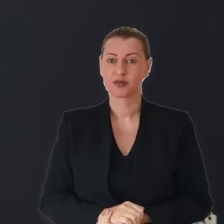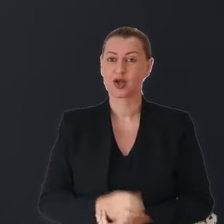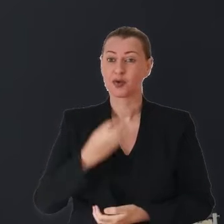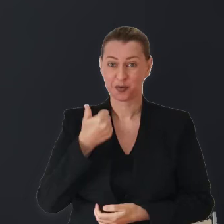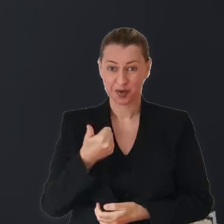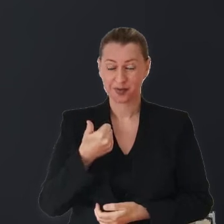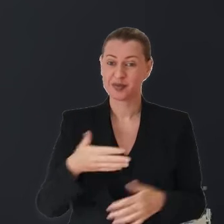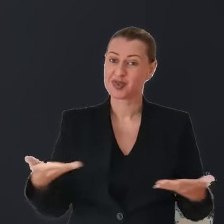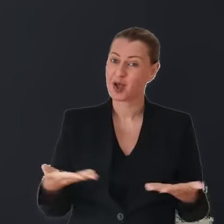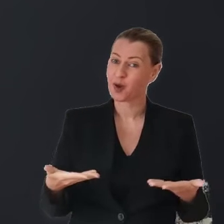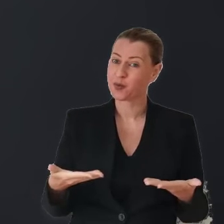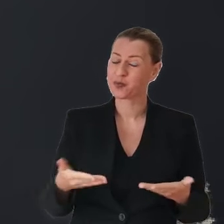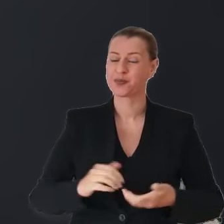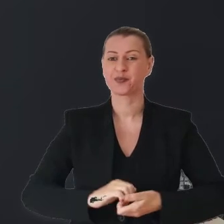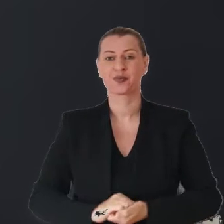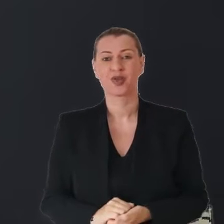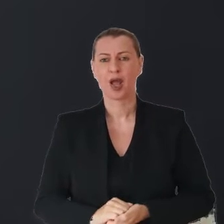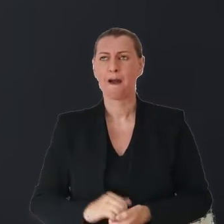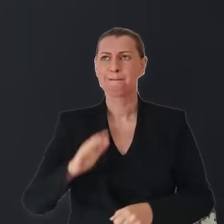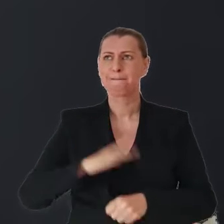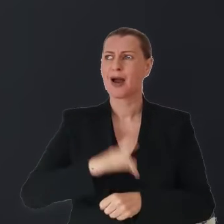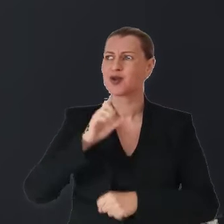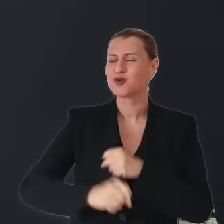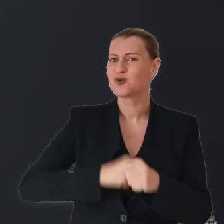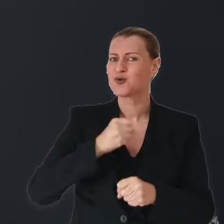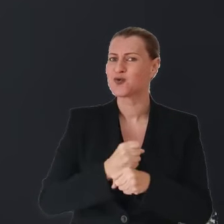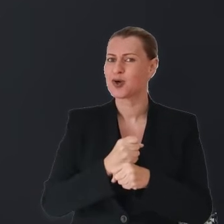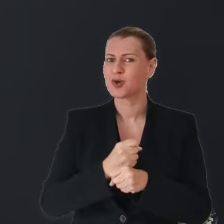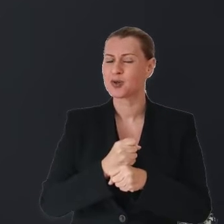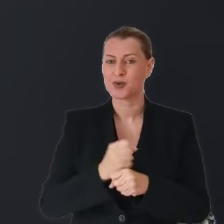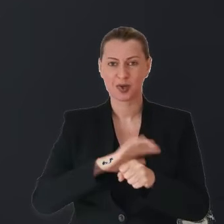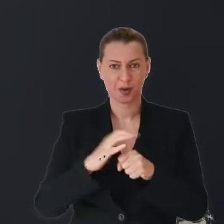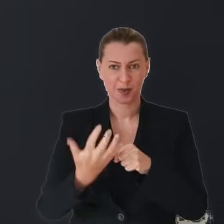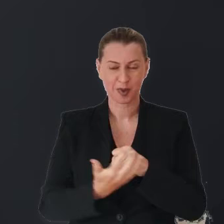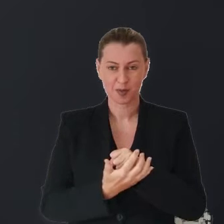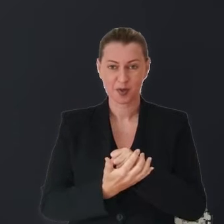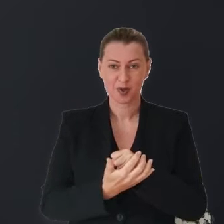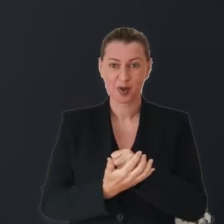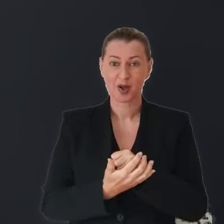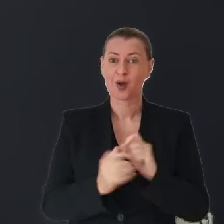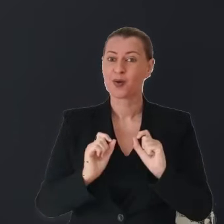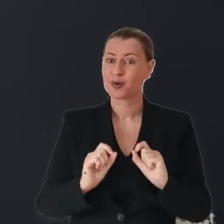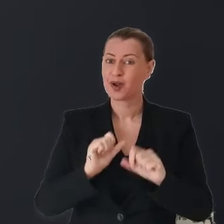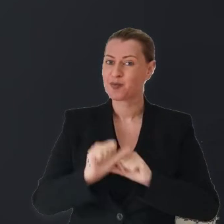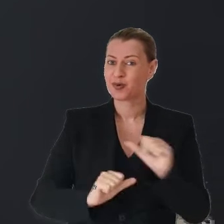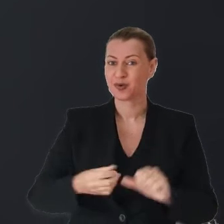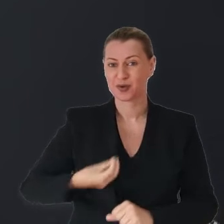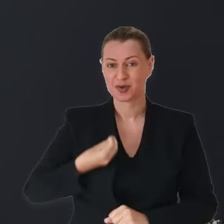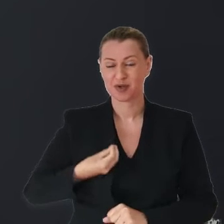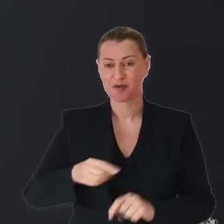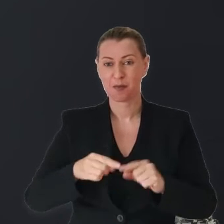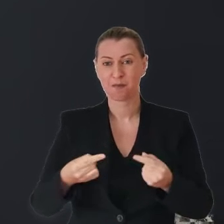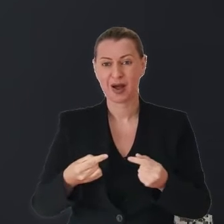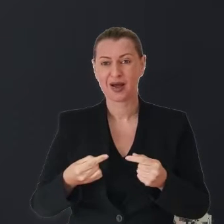Tudo bem, mas faz mais de um ano que a pandemia da Covid-19 mudou nossas vidas. Mas as coisas